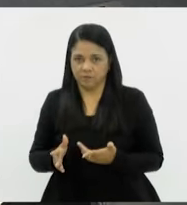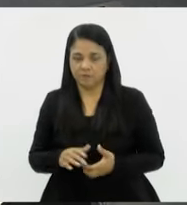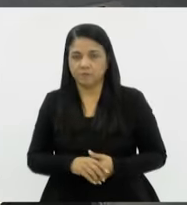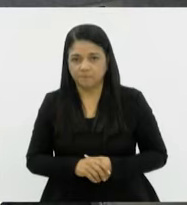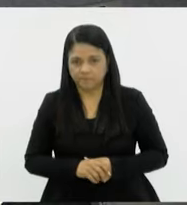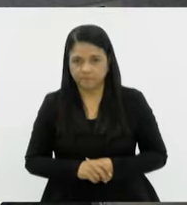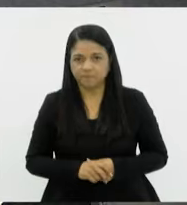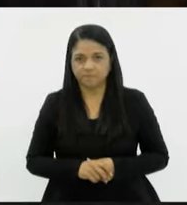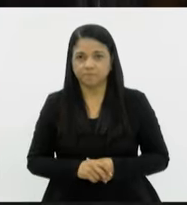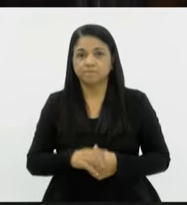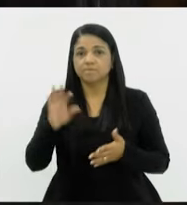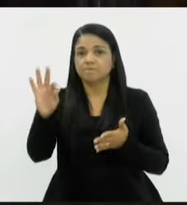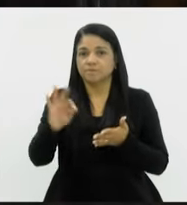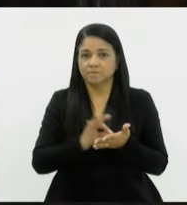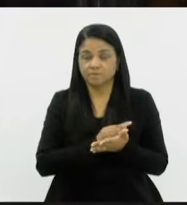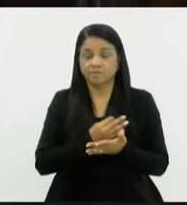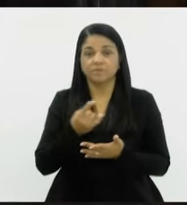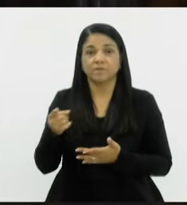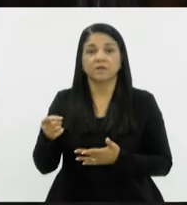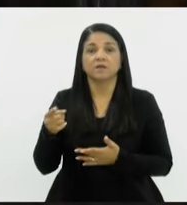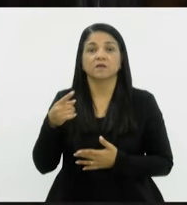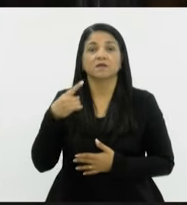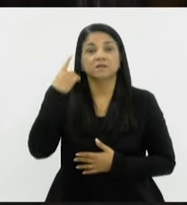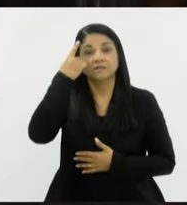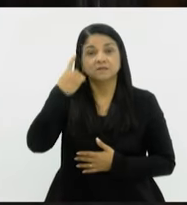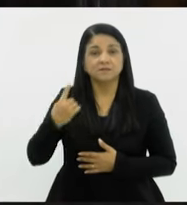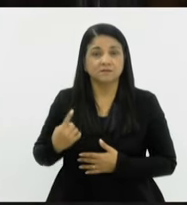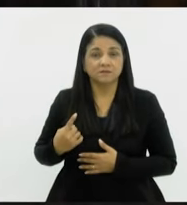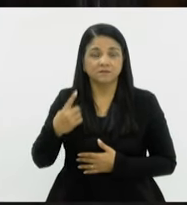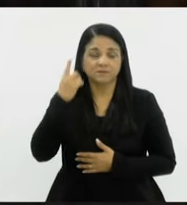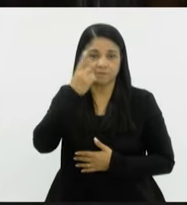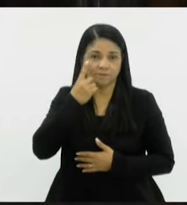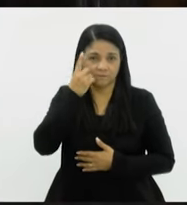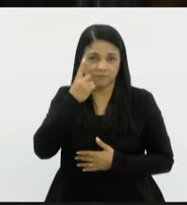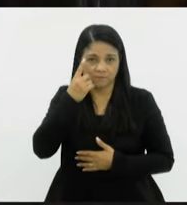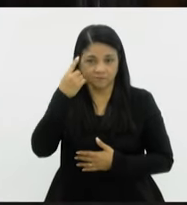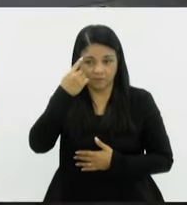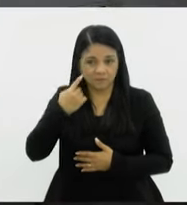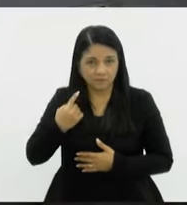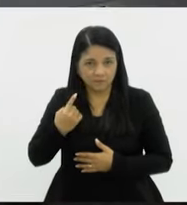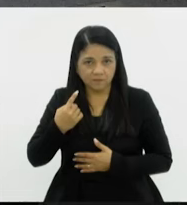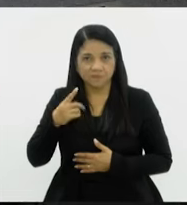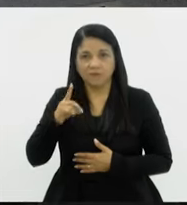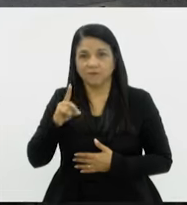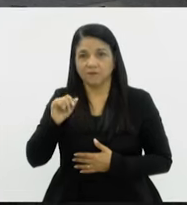Próxima escrita para discutir, a deputada Dani Monteiro.